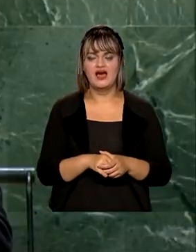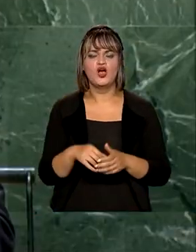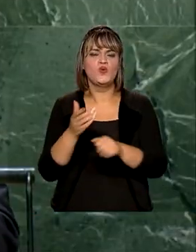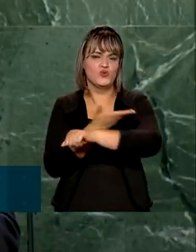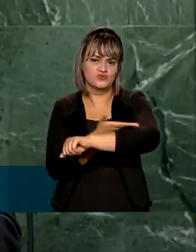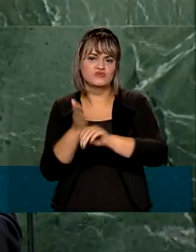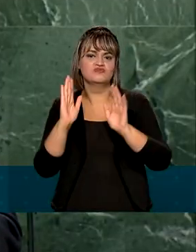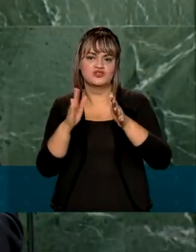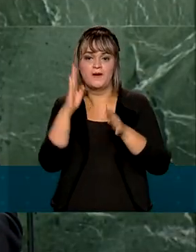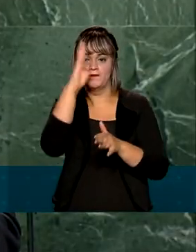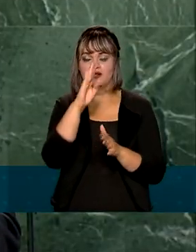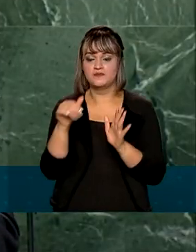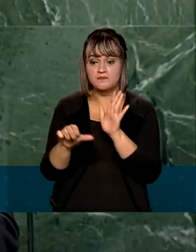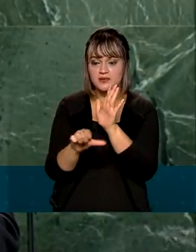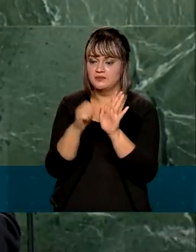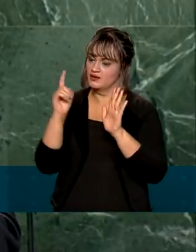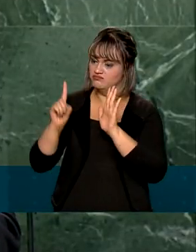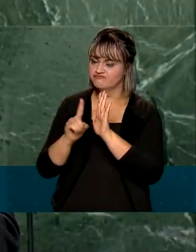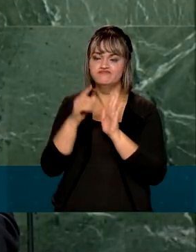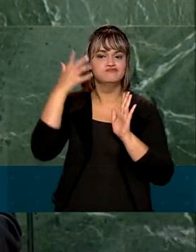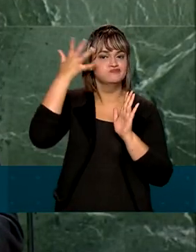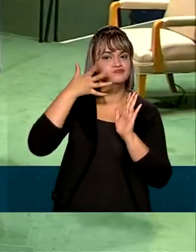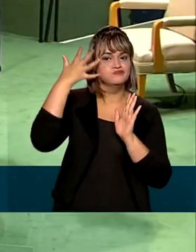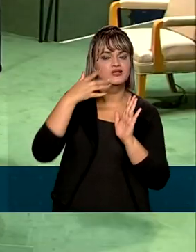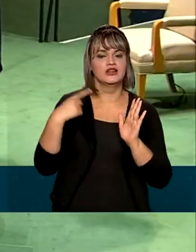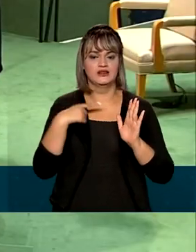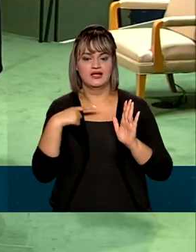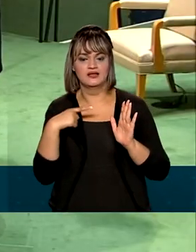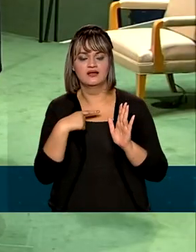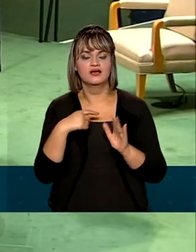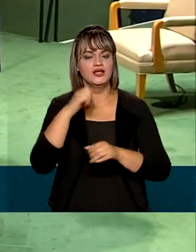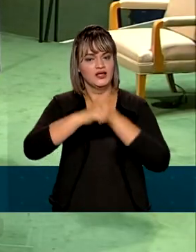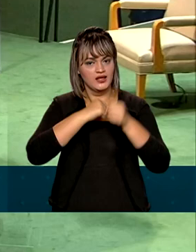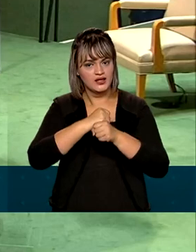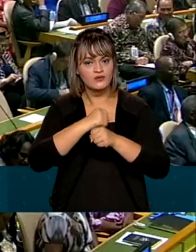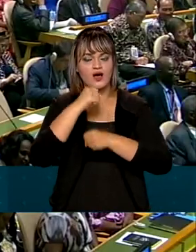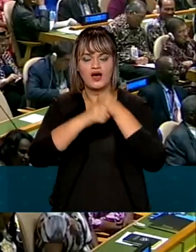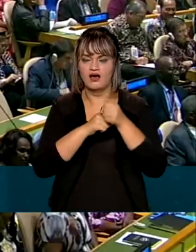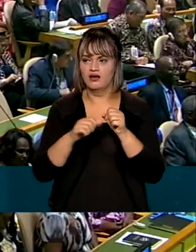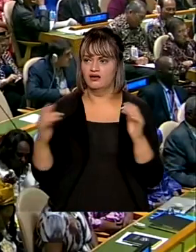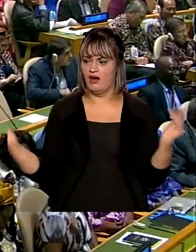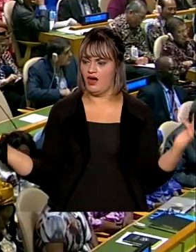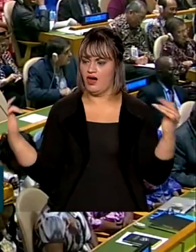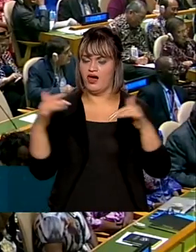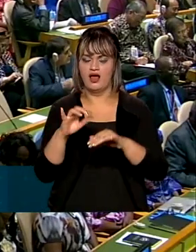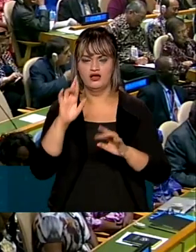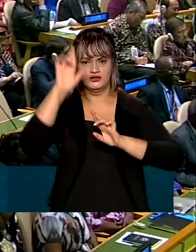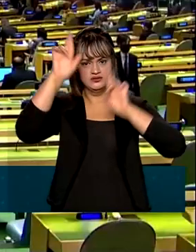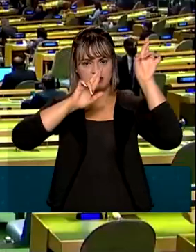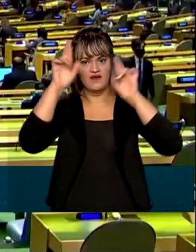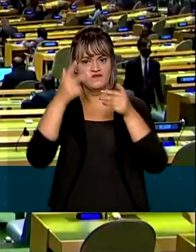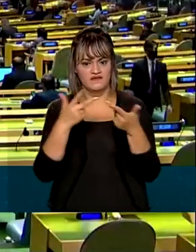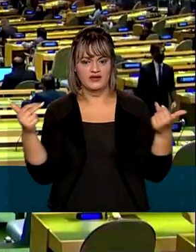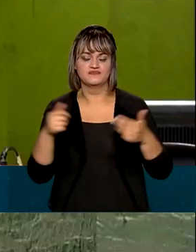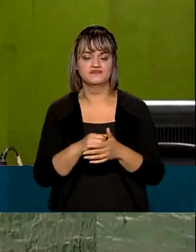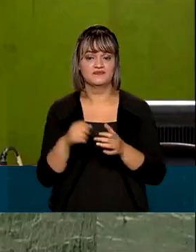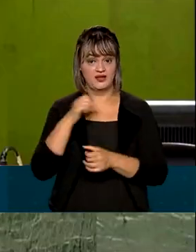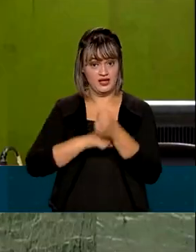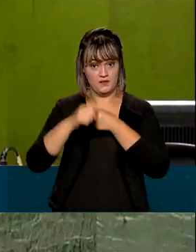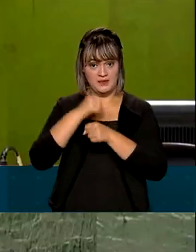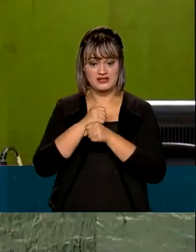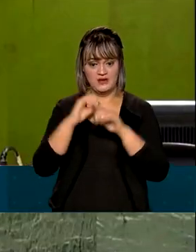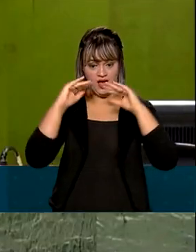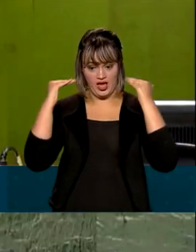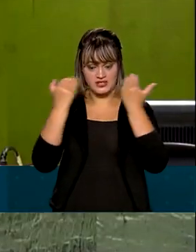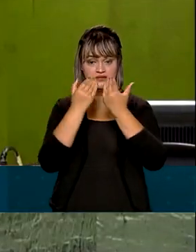mente o Brasil é o primeiro país a discursar no encontro que todos os anos reúne diversos chefes de estado no ano passado